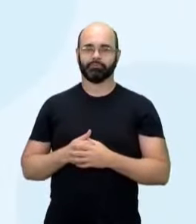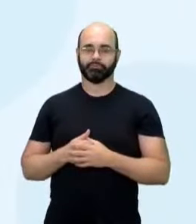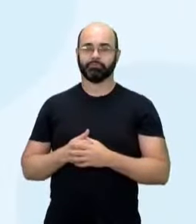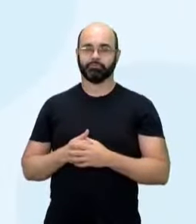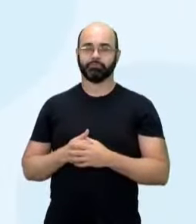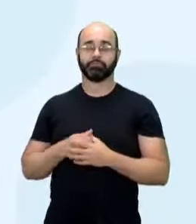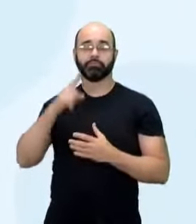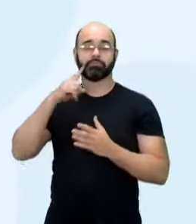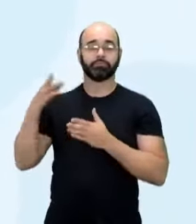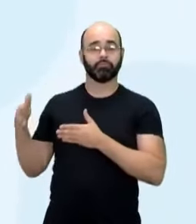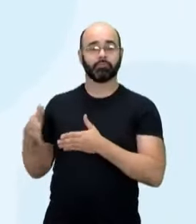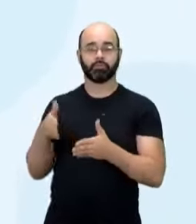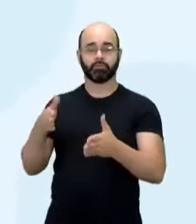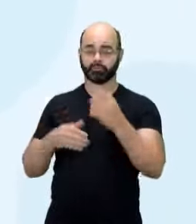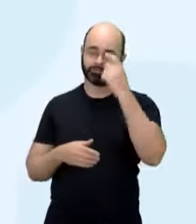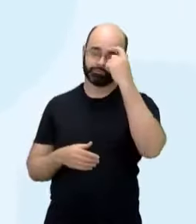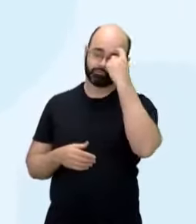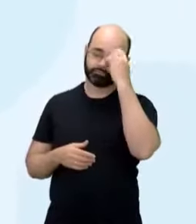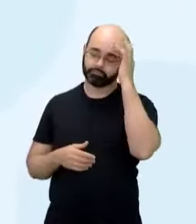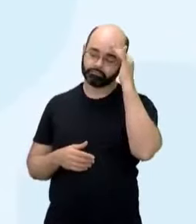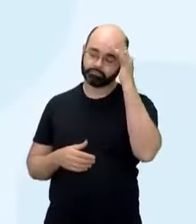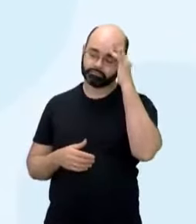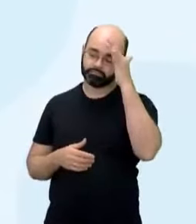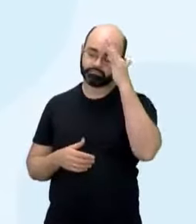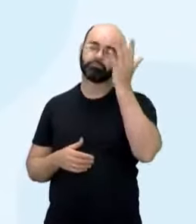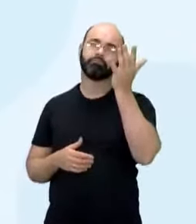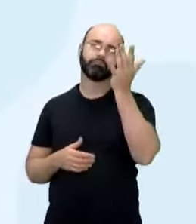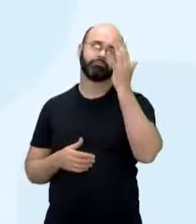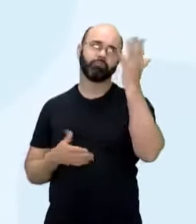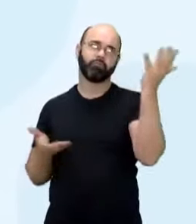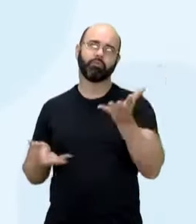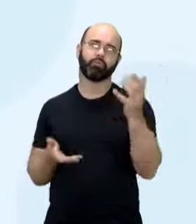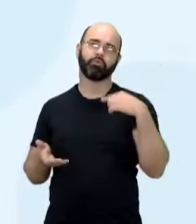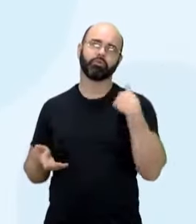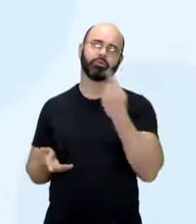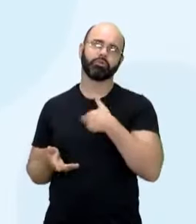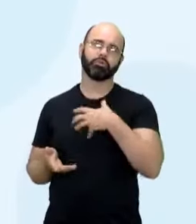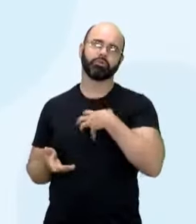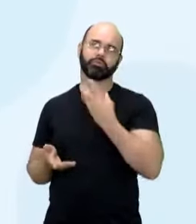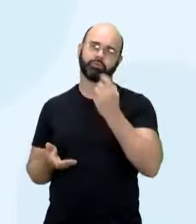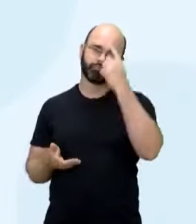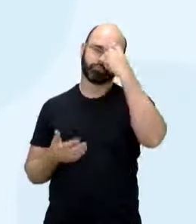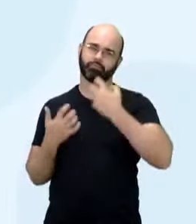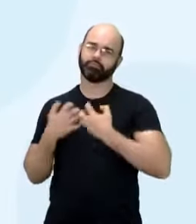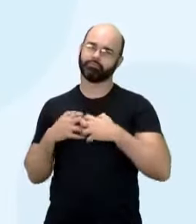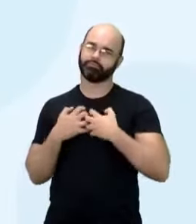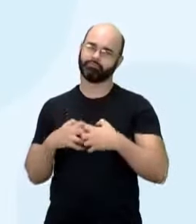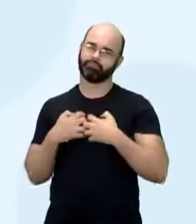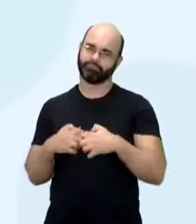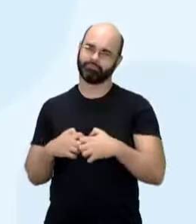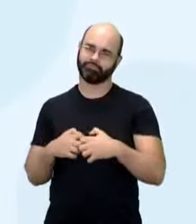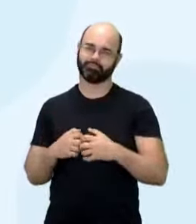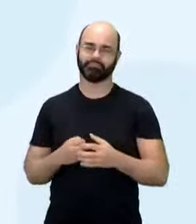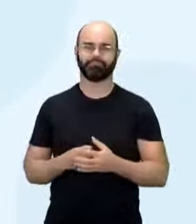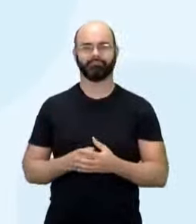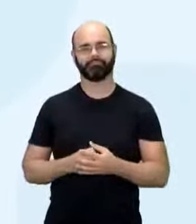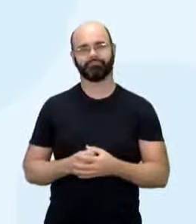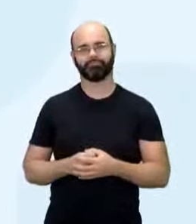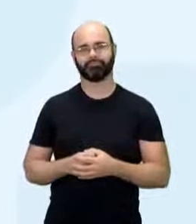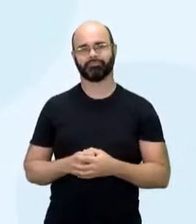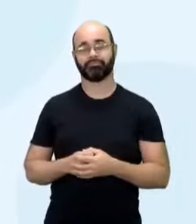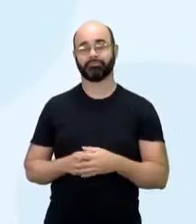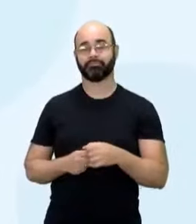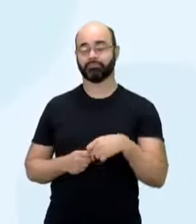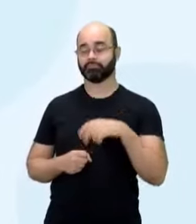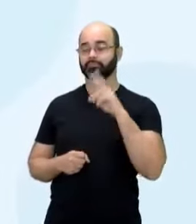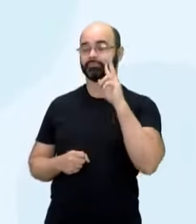caminho e fazer essa reflexão para perceber como é que a gente está hoje, né? Quais foram. E aí, depois que a gente